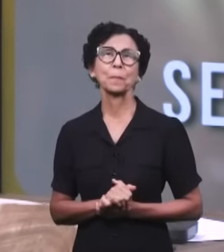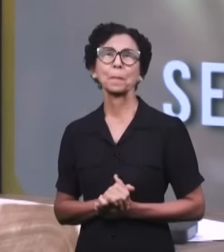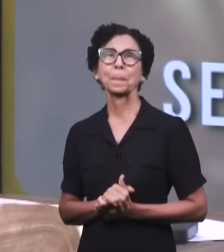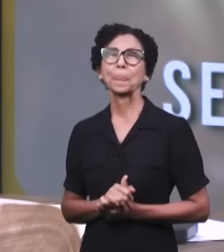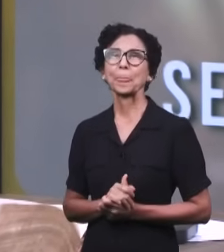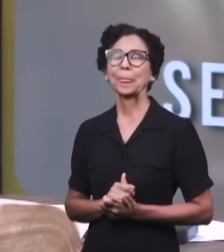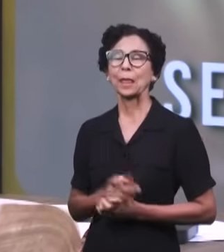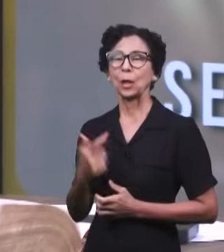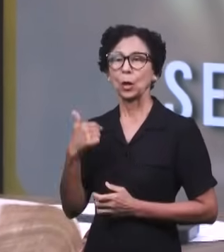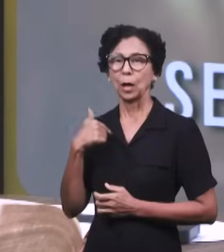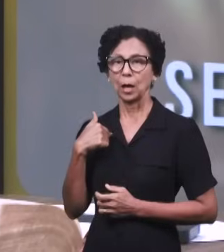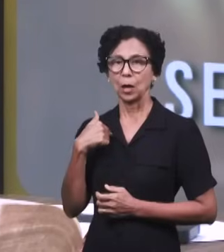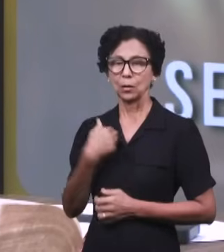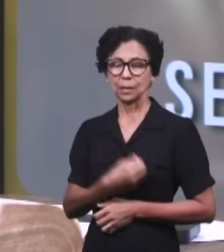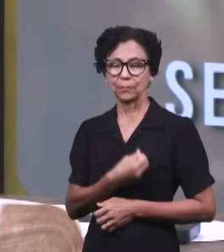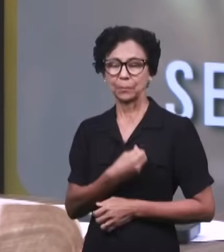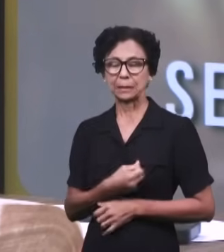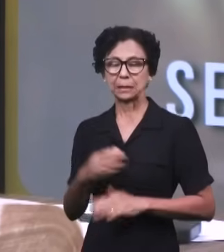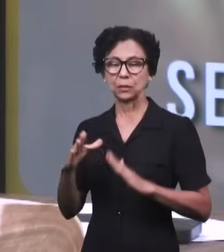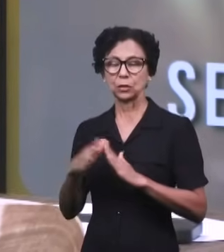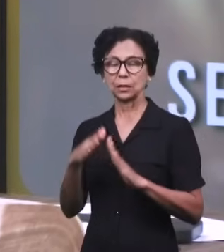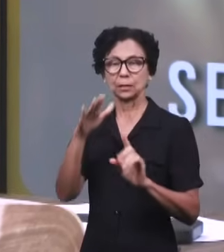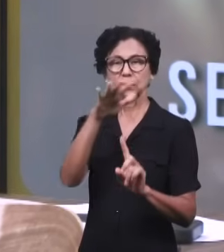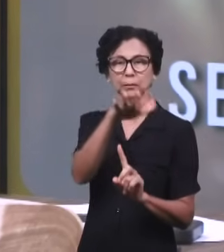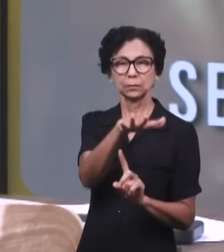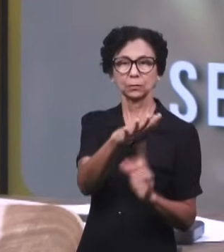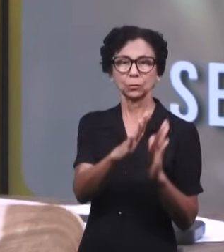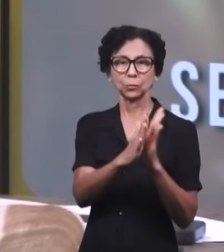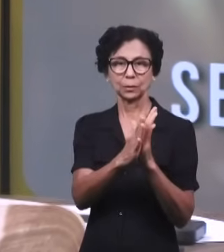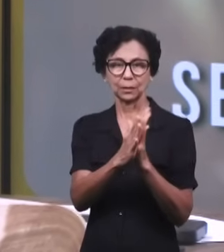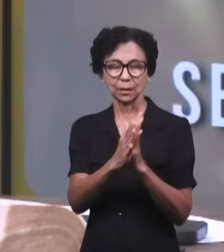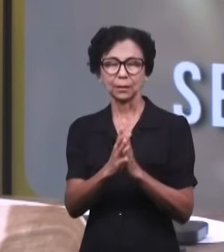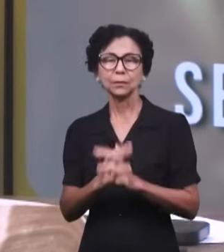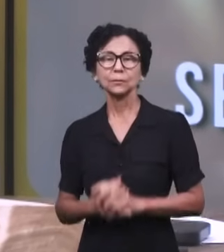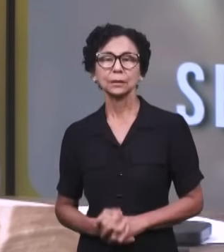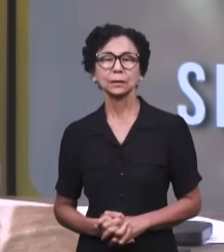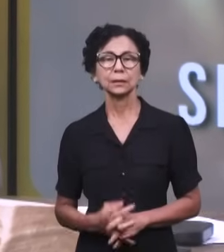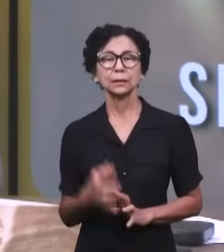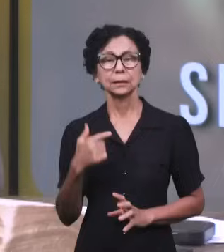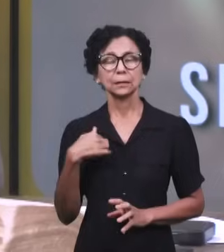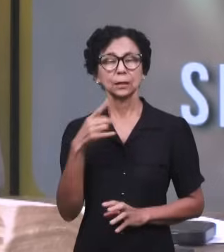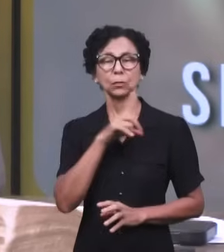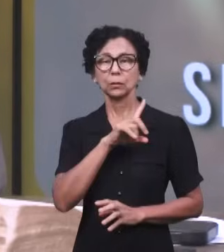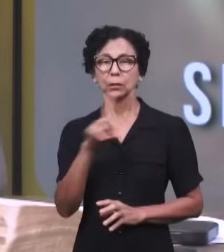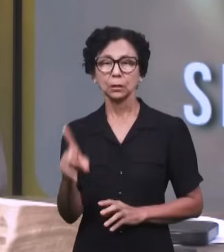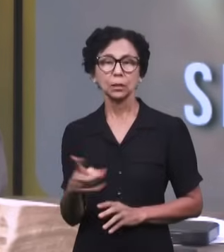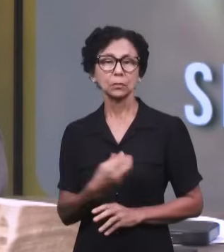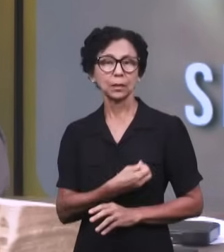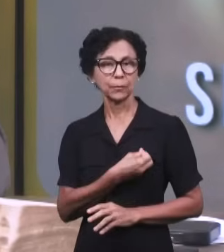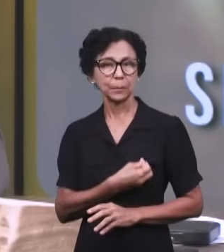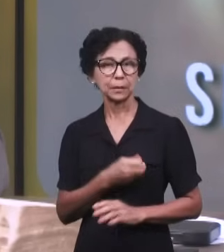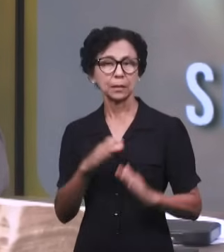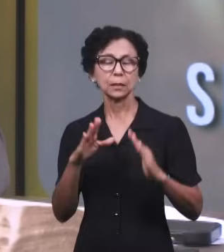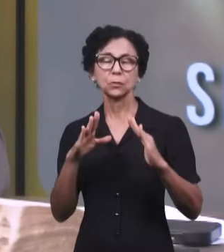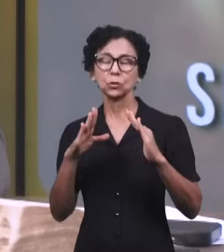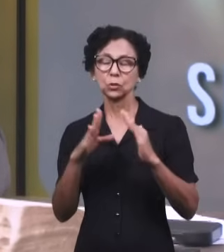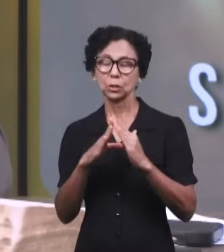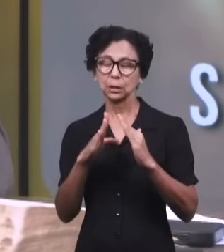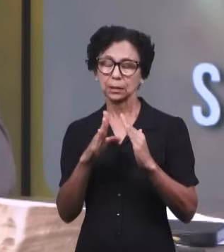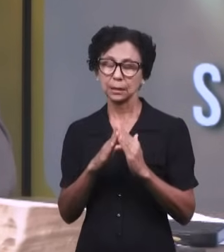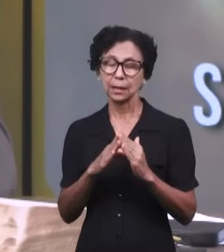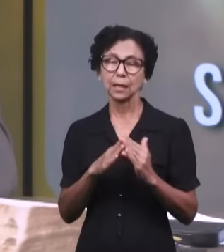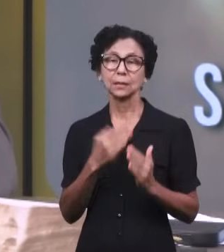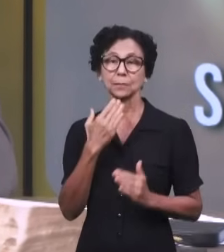estava, impunha as mãos. Por quê? Para que isso? Para que lá eles estejam guardados pelo Senhor, os anjos estejam acompanhando,